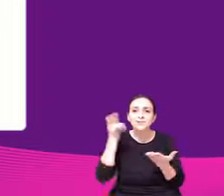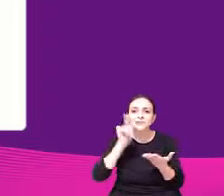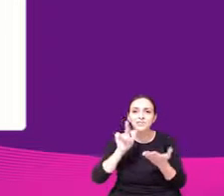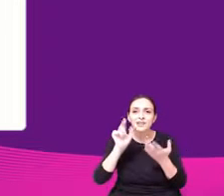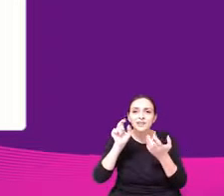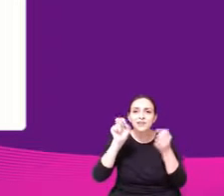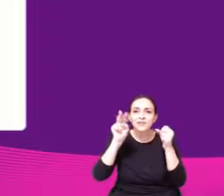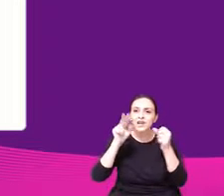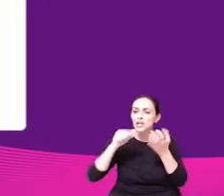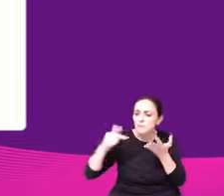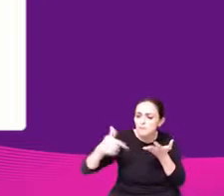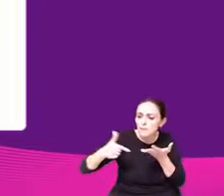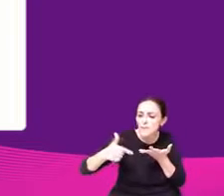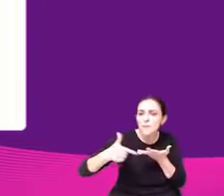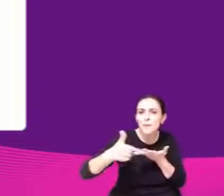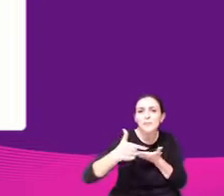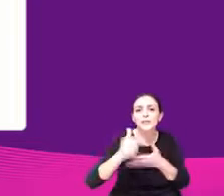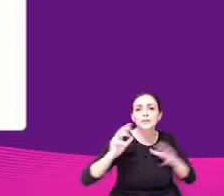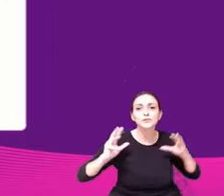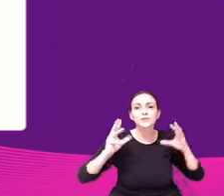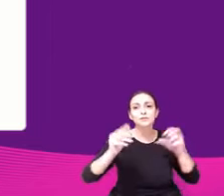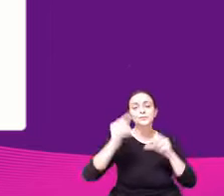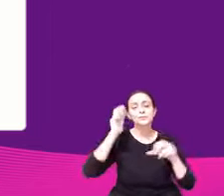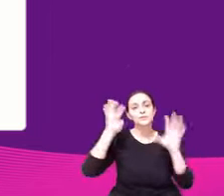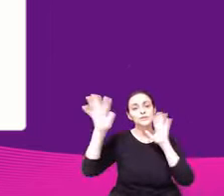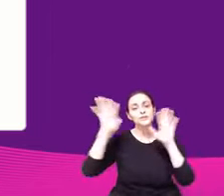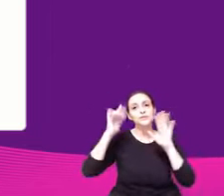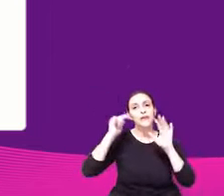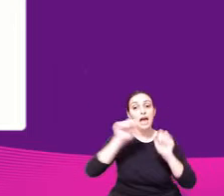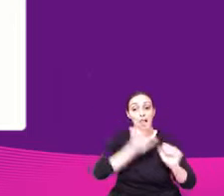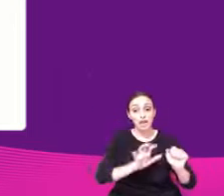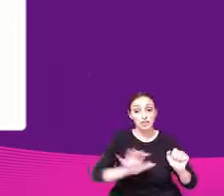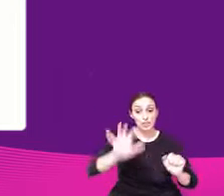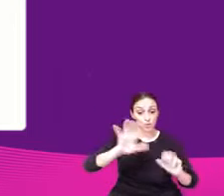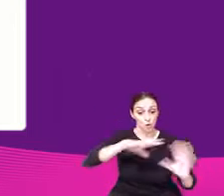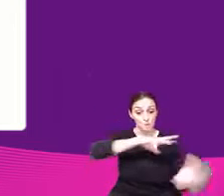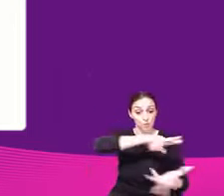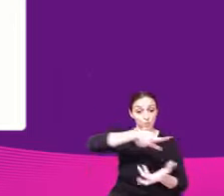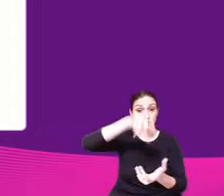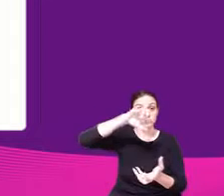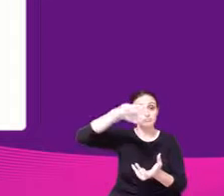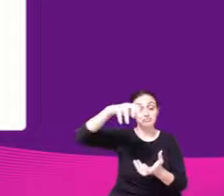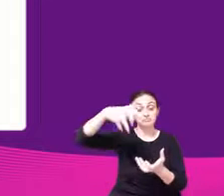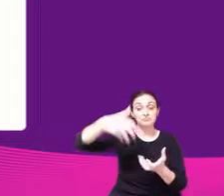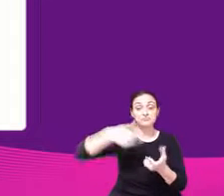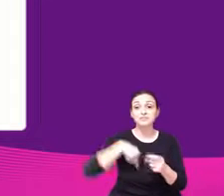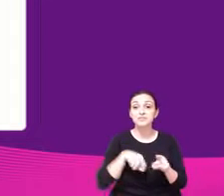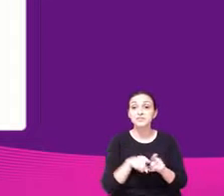os componentes, né? Mas vocês imaginam que tem regiões no mundo, né, em que essa